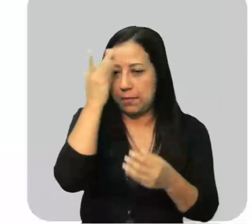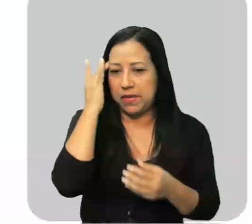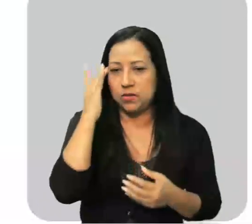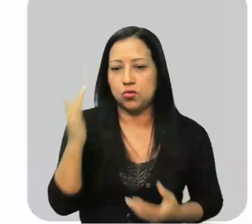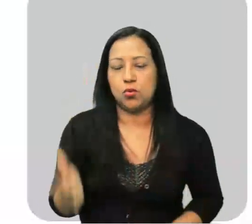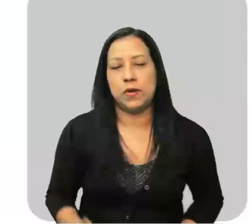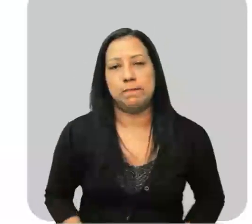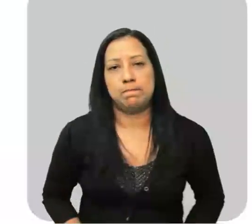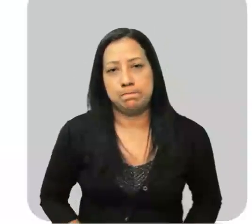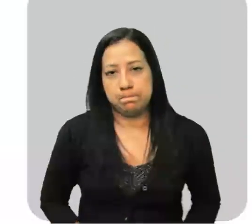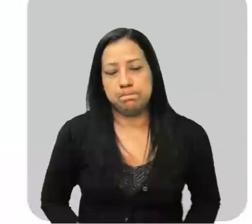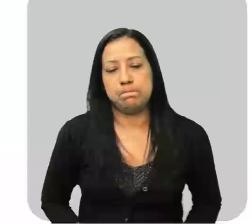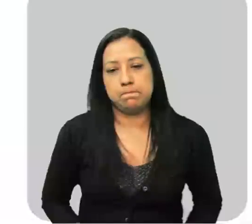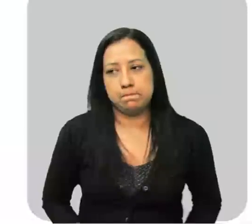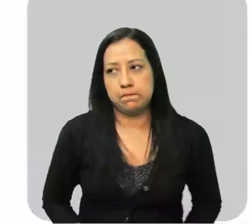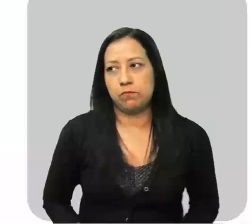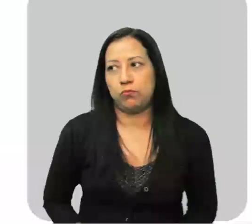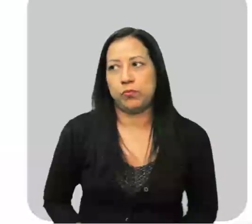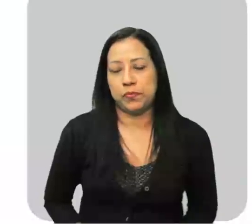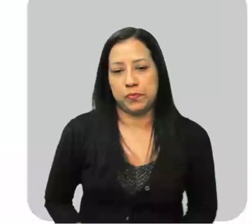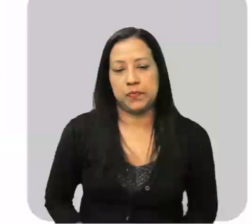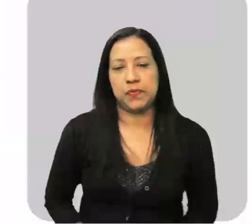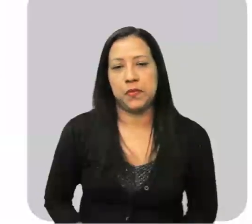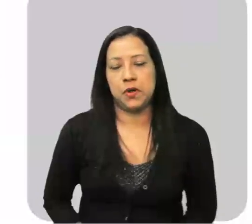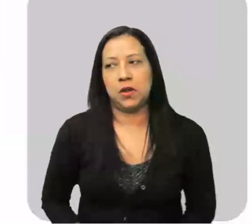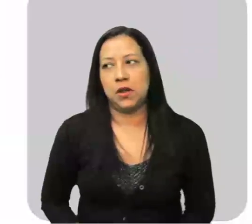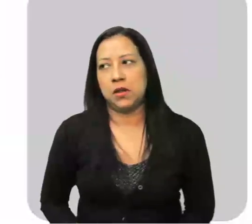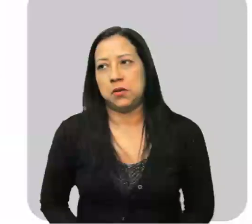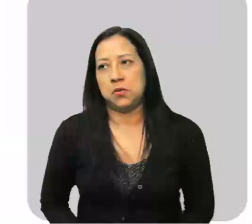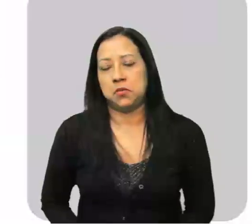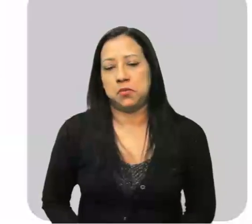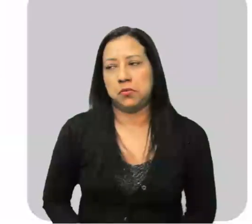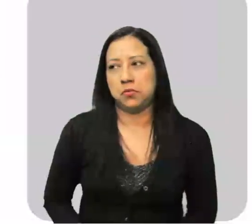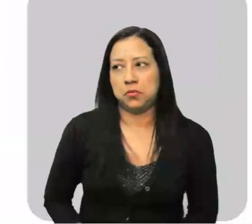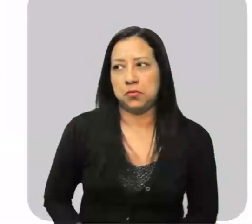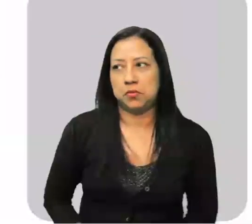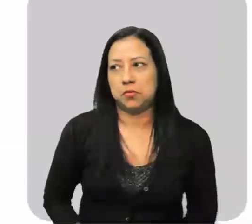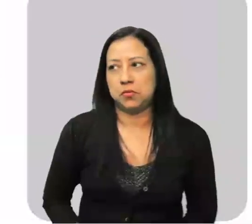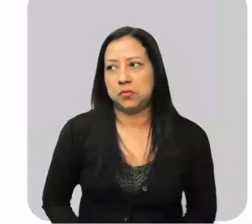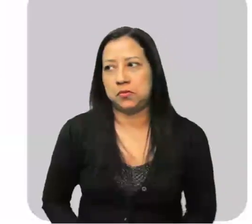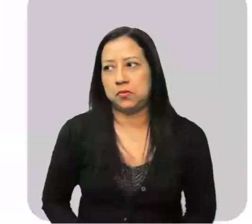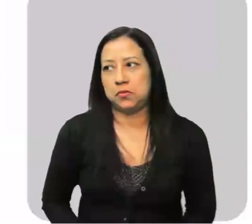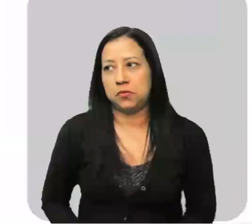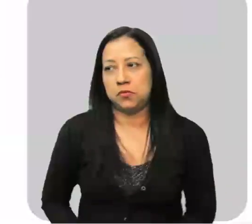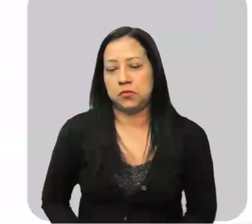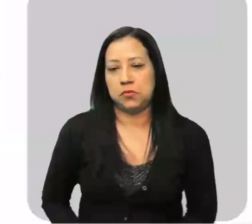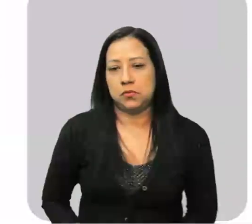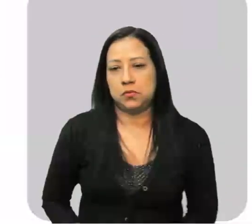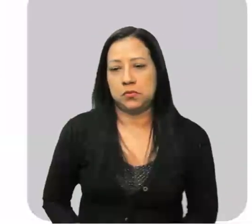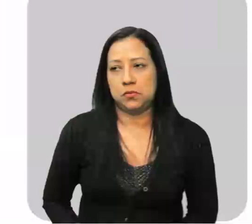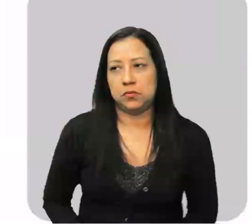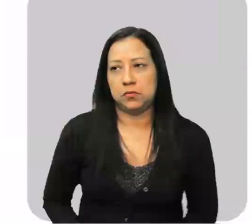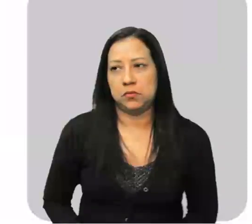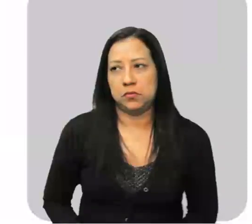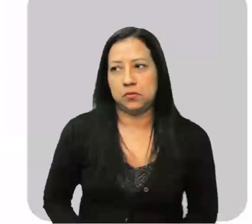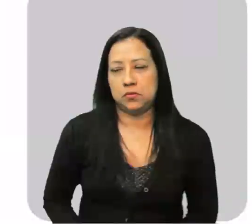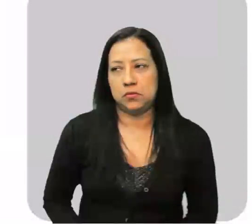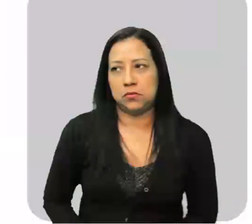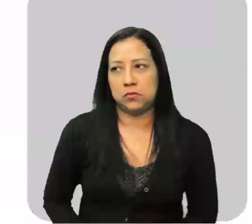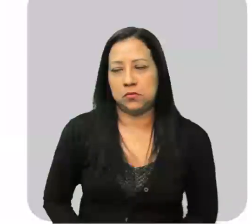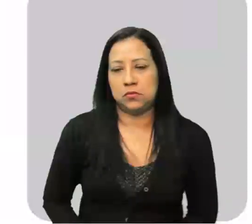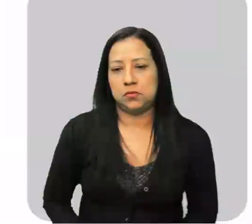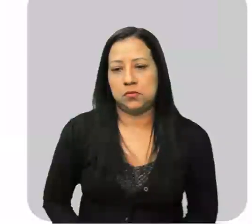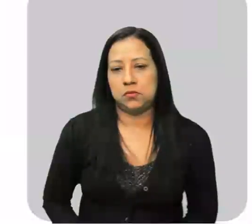intensa população ali que vive ali. Uma grande quantidade de população, okay? Uma grande aglomeração populacional,